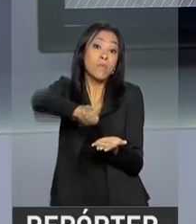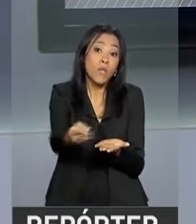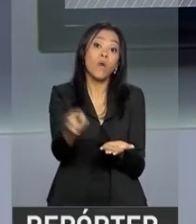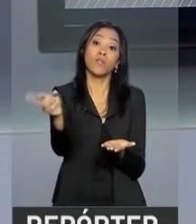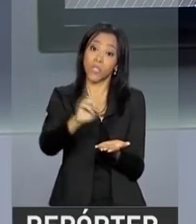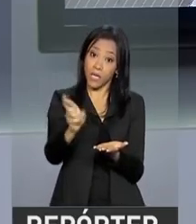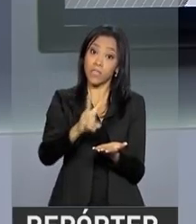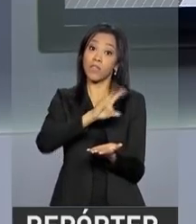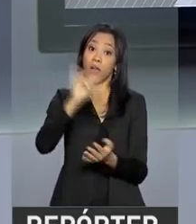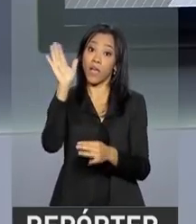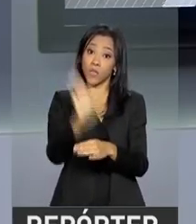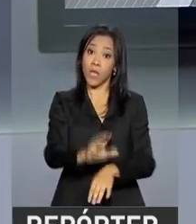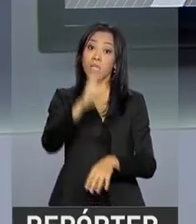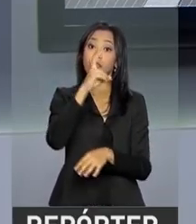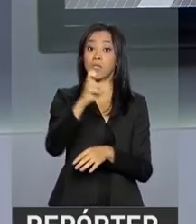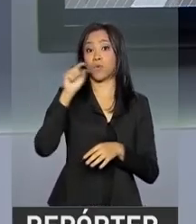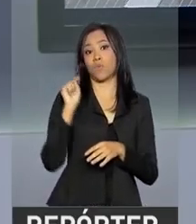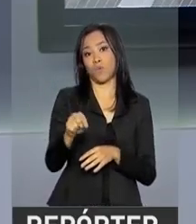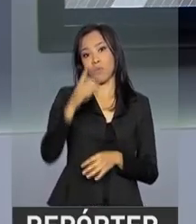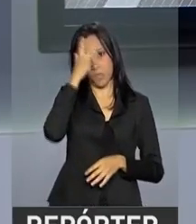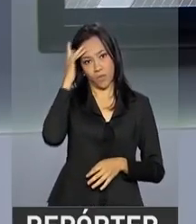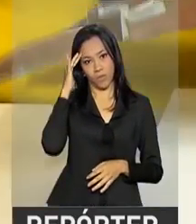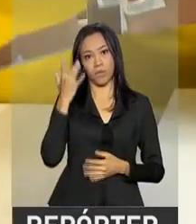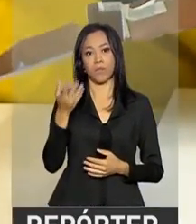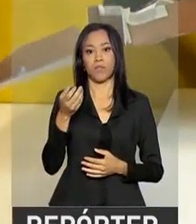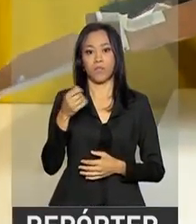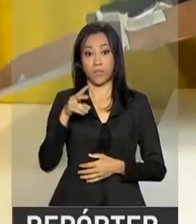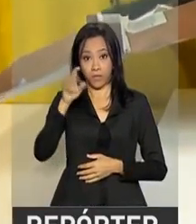5 mil instituições de ensino